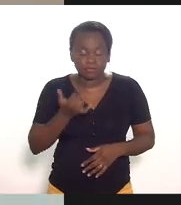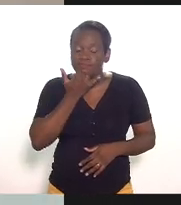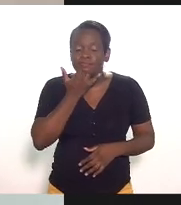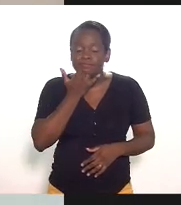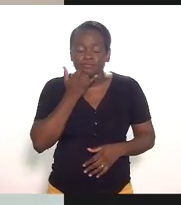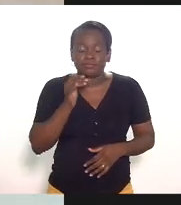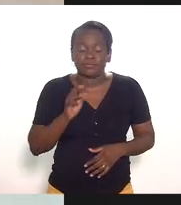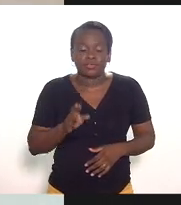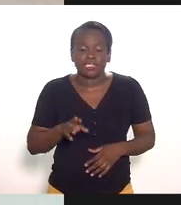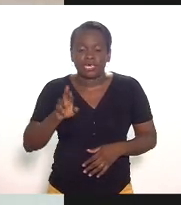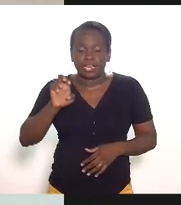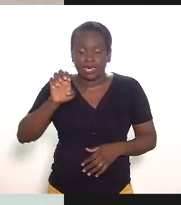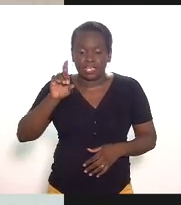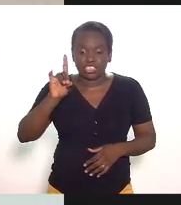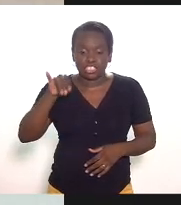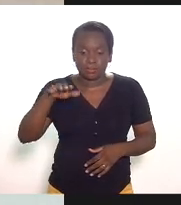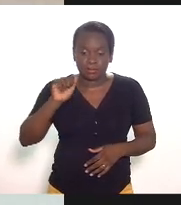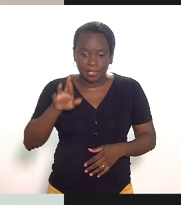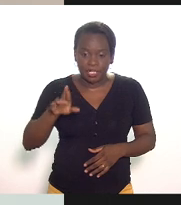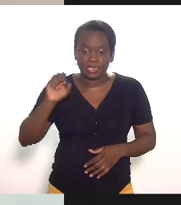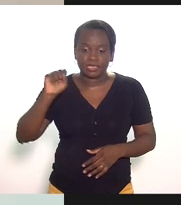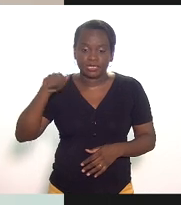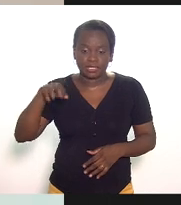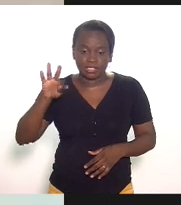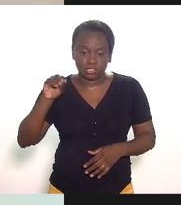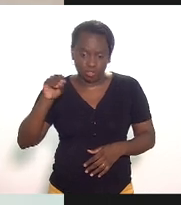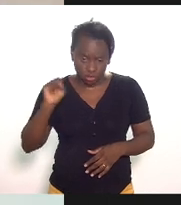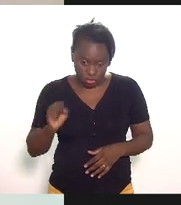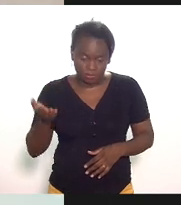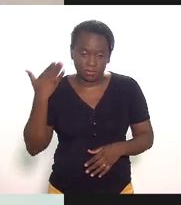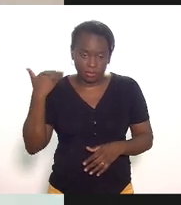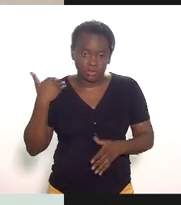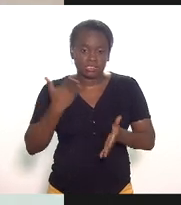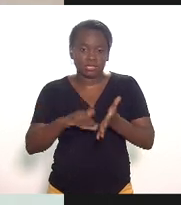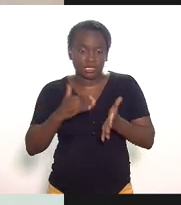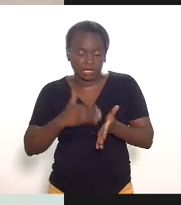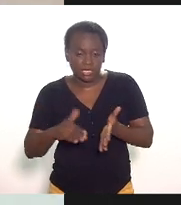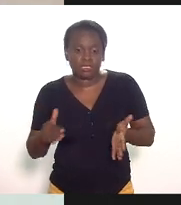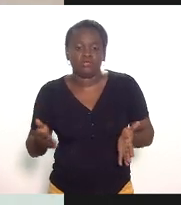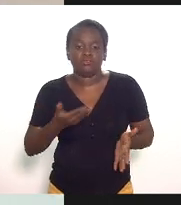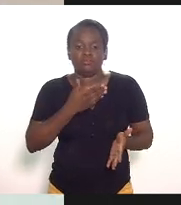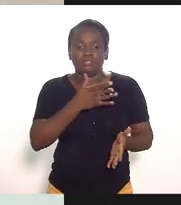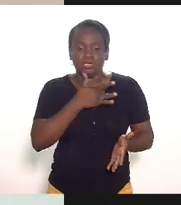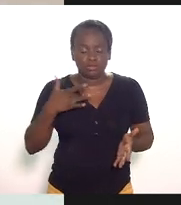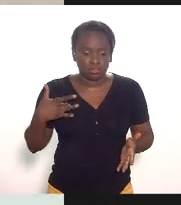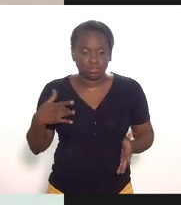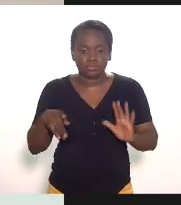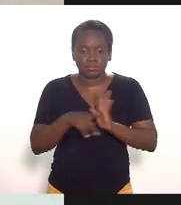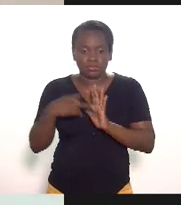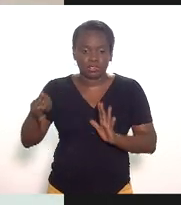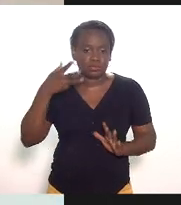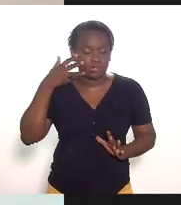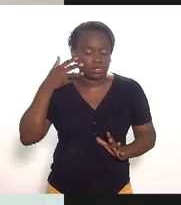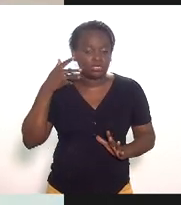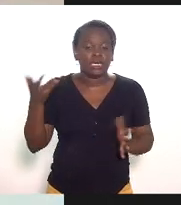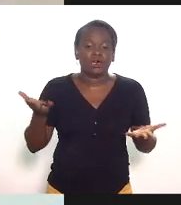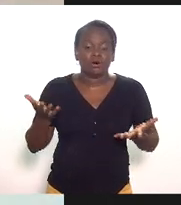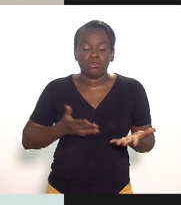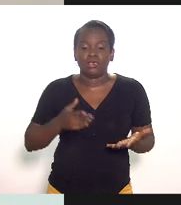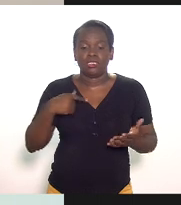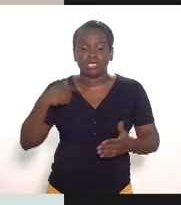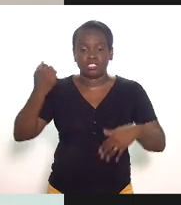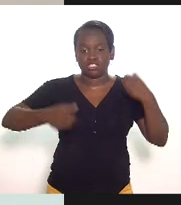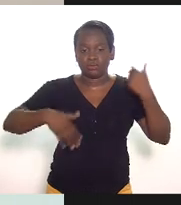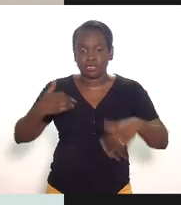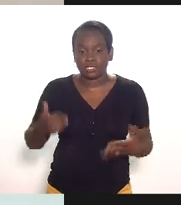Edmar Santos, que é o secretário, foi secretário de saúde do Wilson, que está sendo ouvido agora lá no Tribunal de Justiça, está